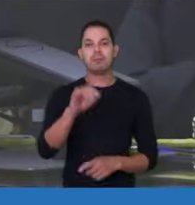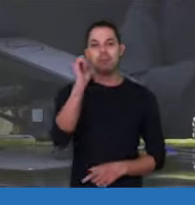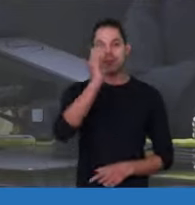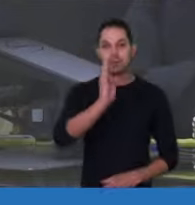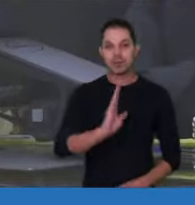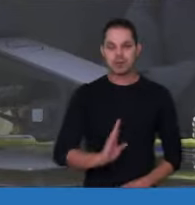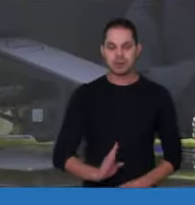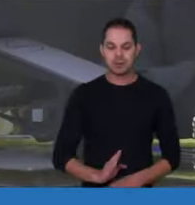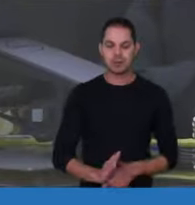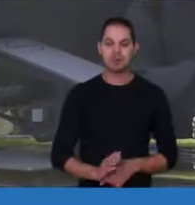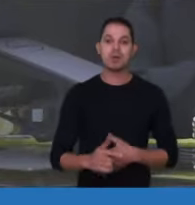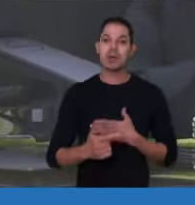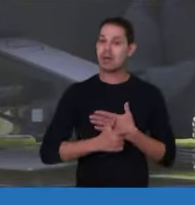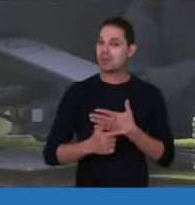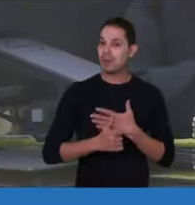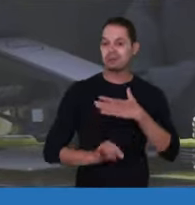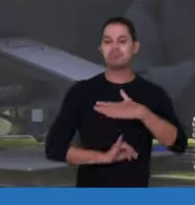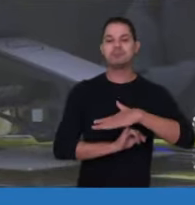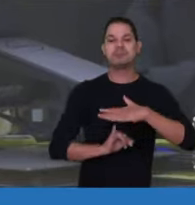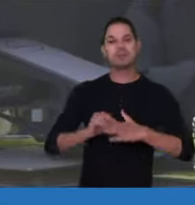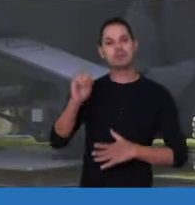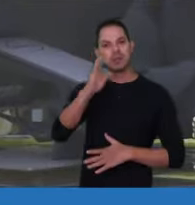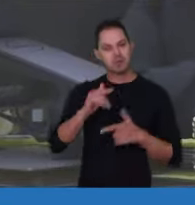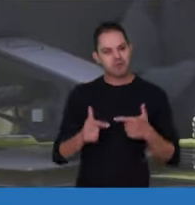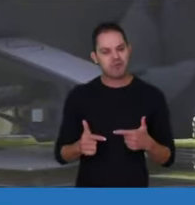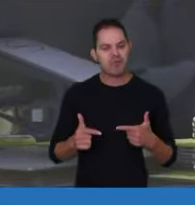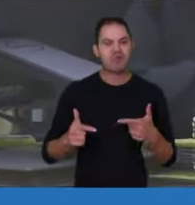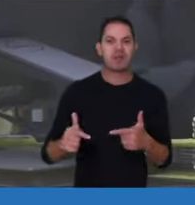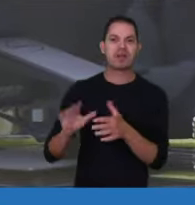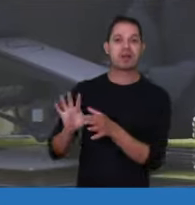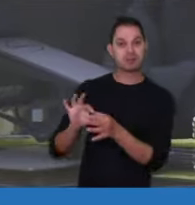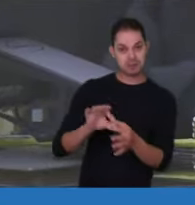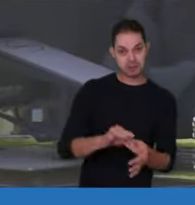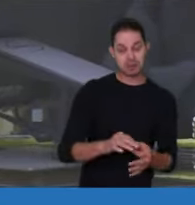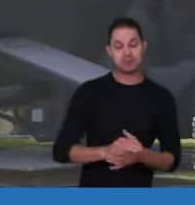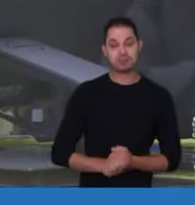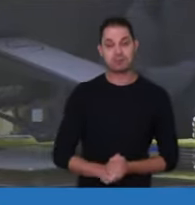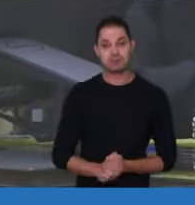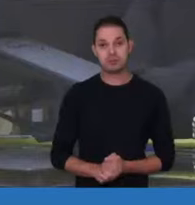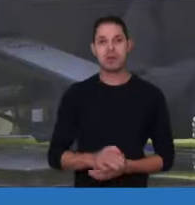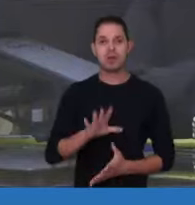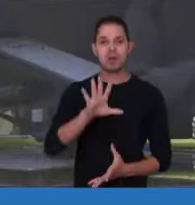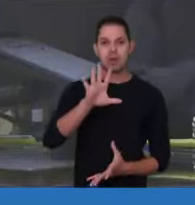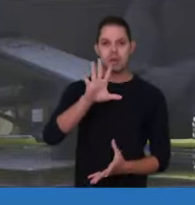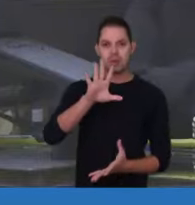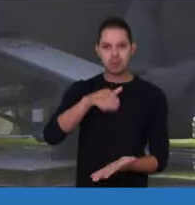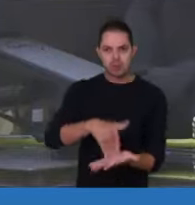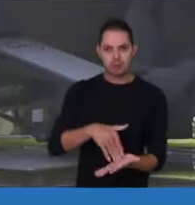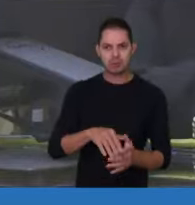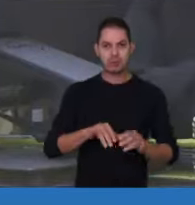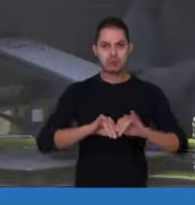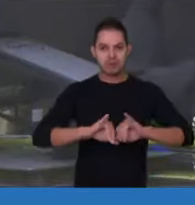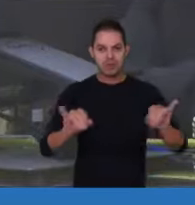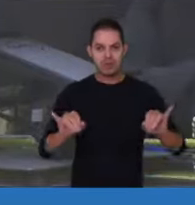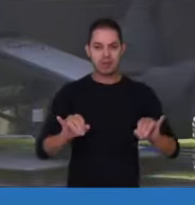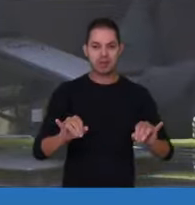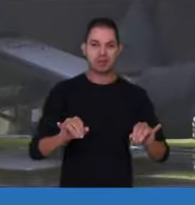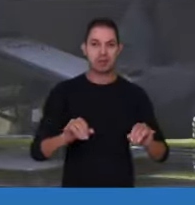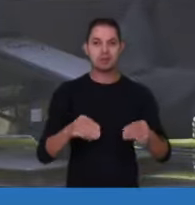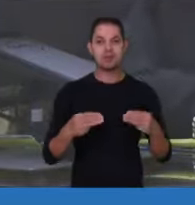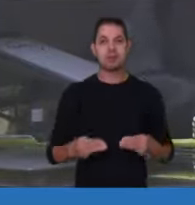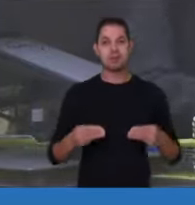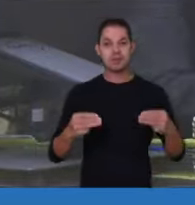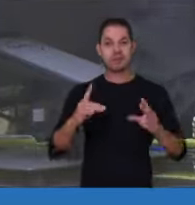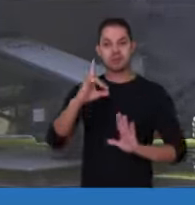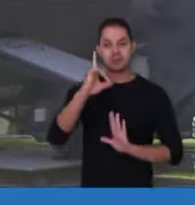É papel das instituições brasileiras enfrentar esse cenário. Para concluir, o Ministério dos Direitos Humanos, que daqui a pouco